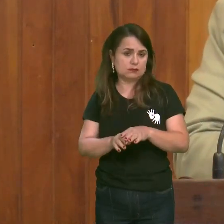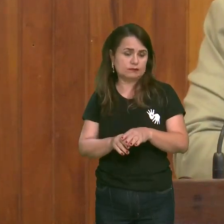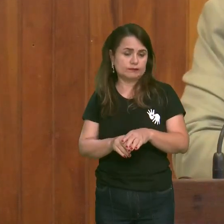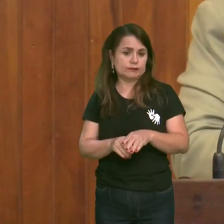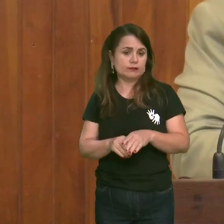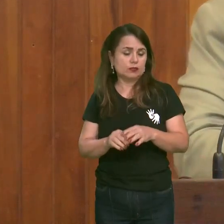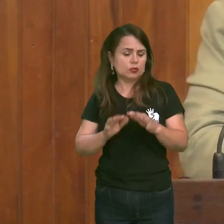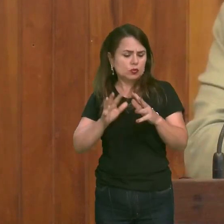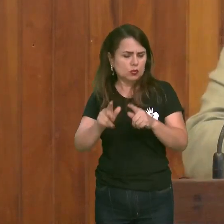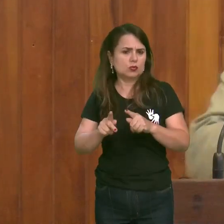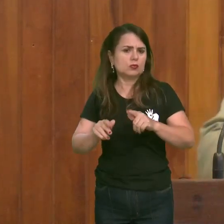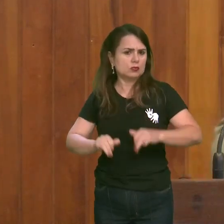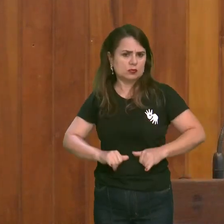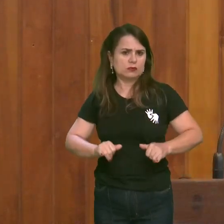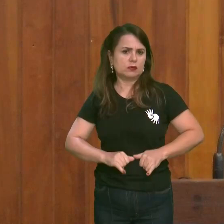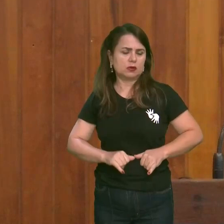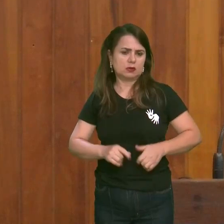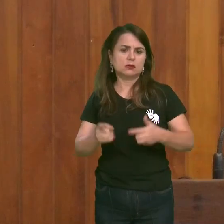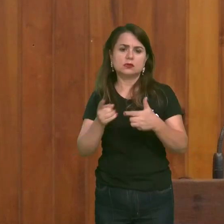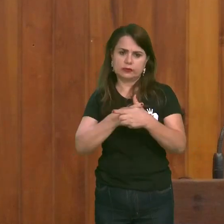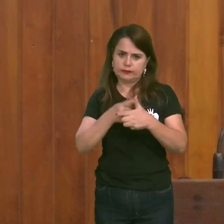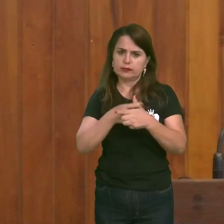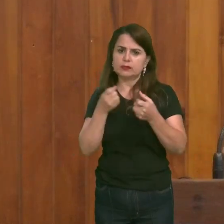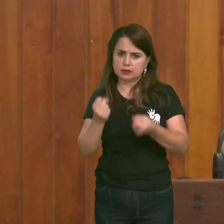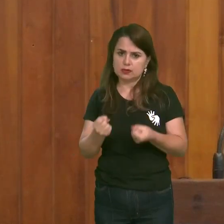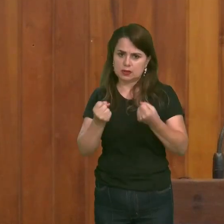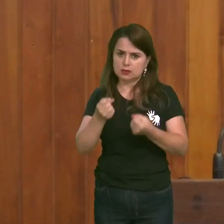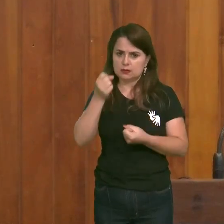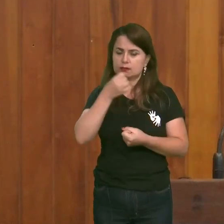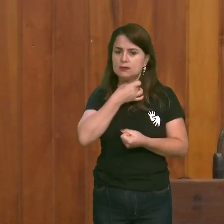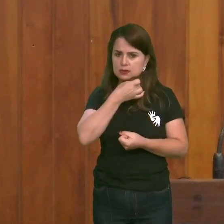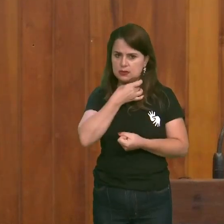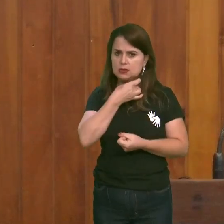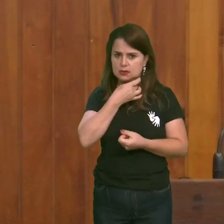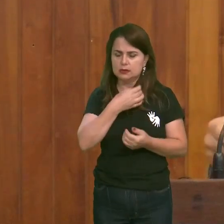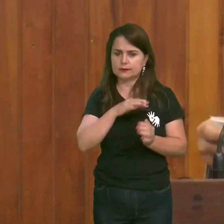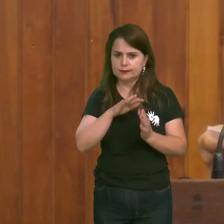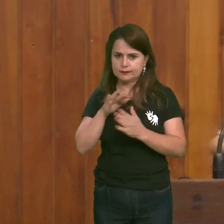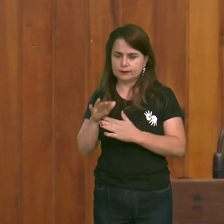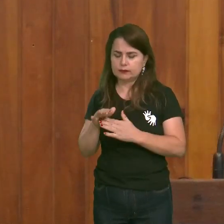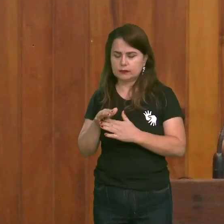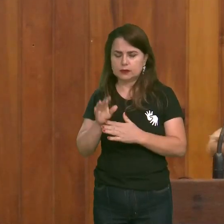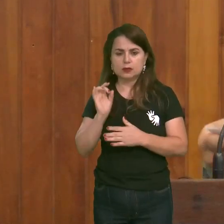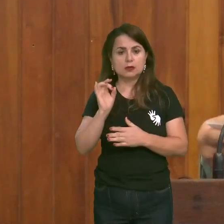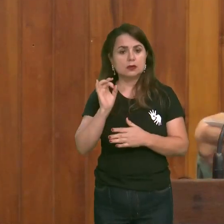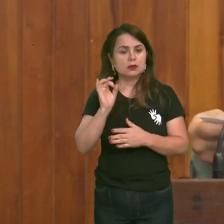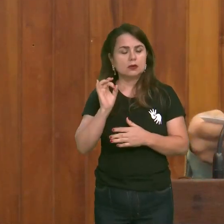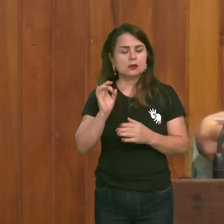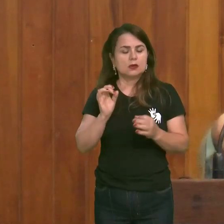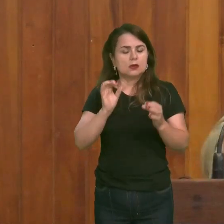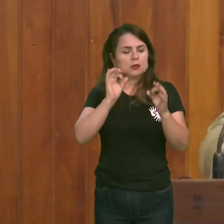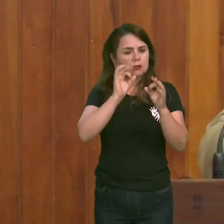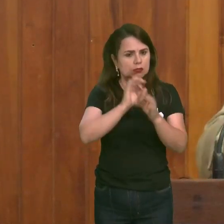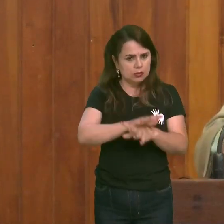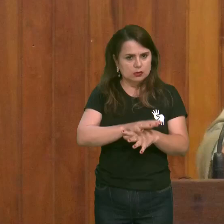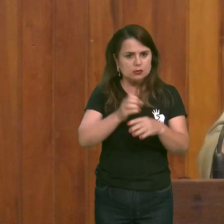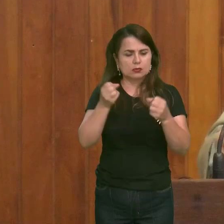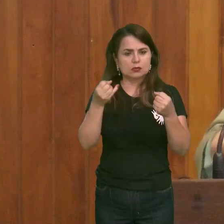do senhor presidente de momento era o que eu tinha